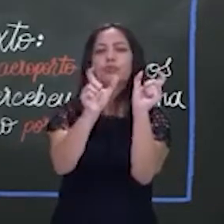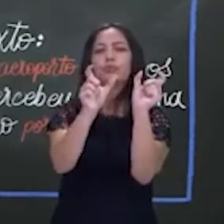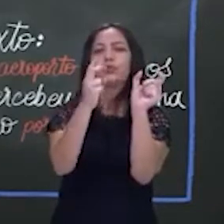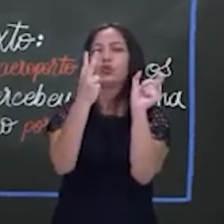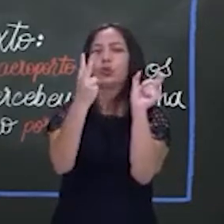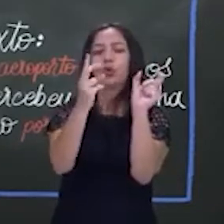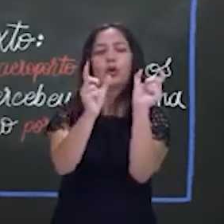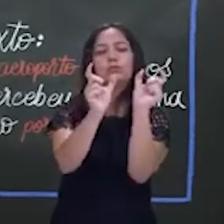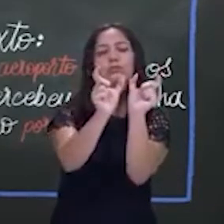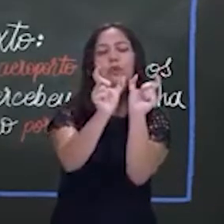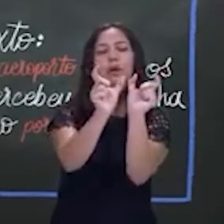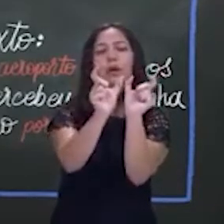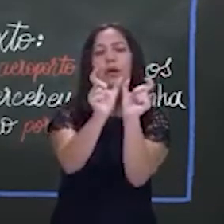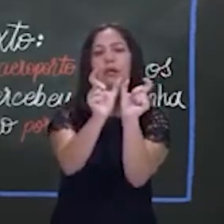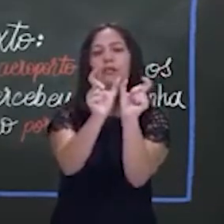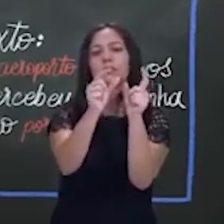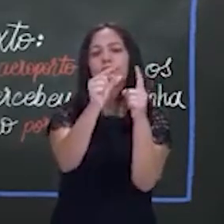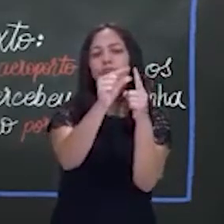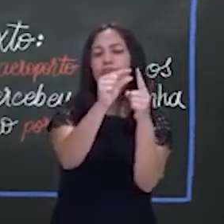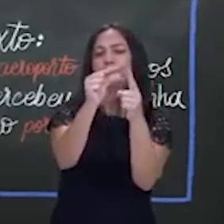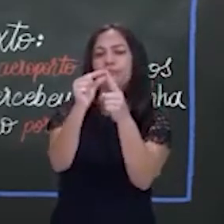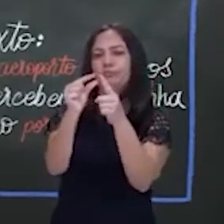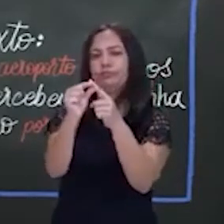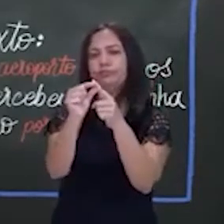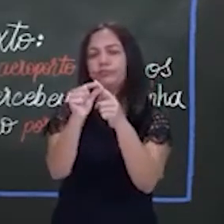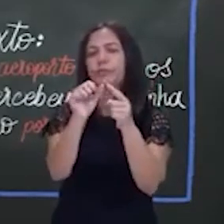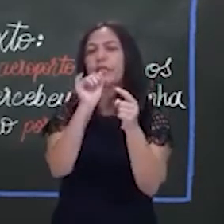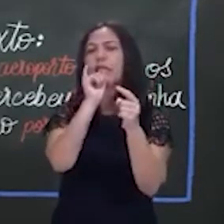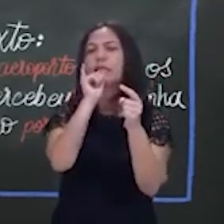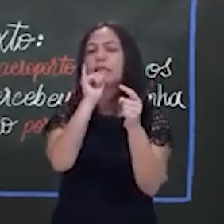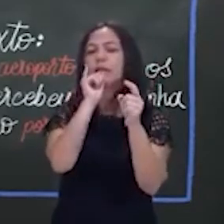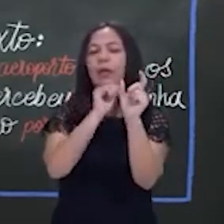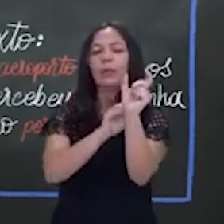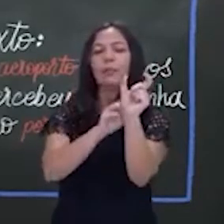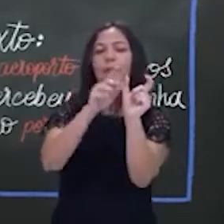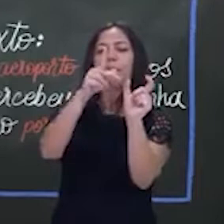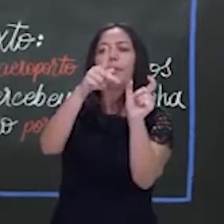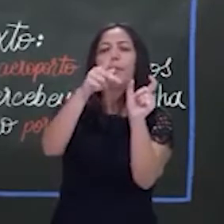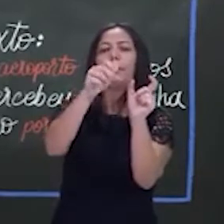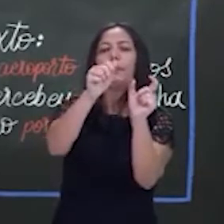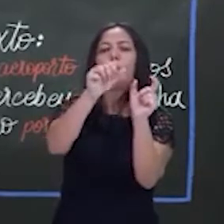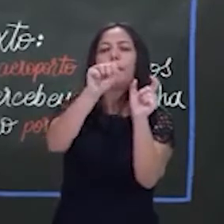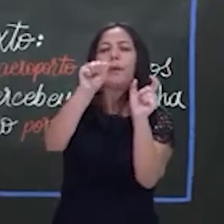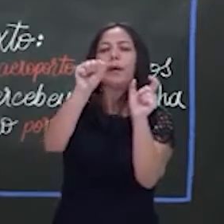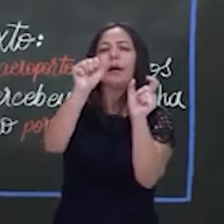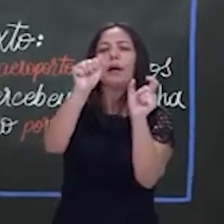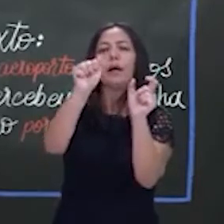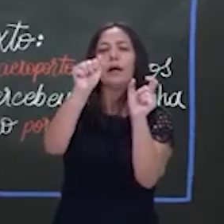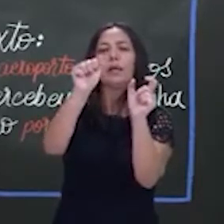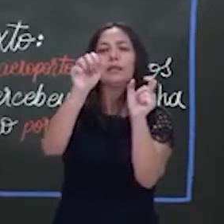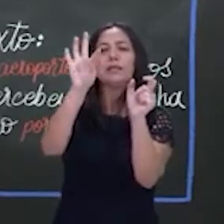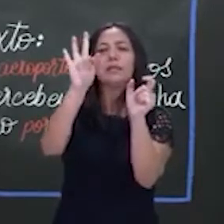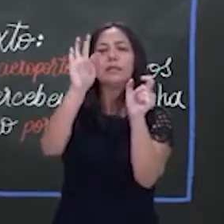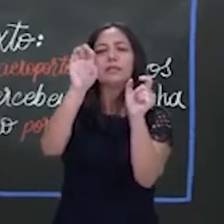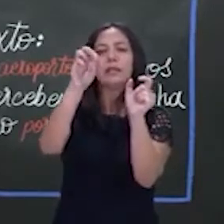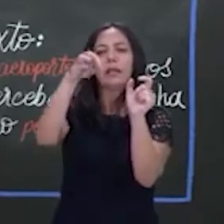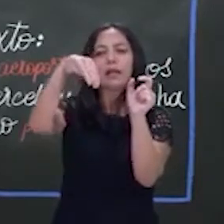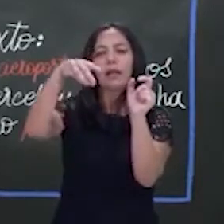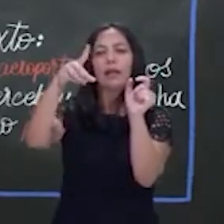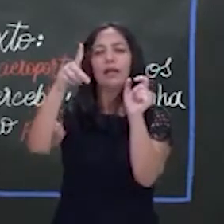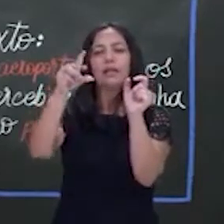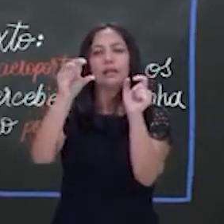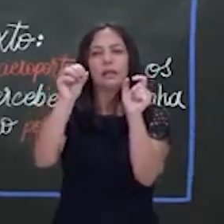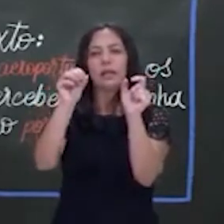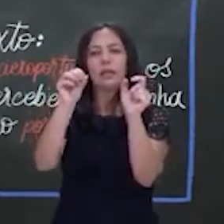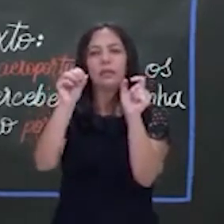que, unificados, ganham um novo significado. Como é o caso da palavra passatempo, que é um substantivo composto, mas é escrita sem hífen.